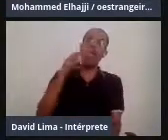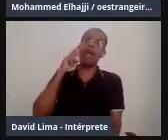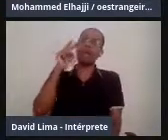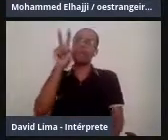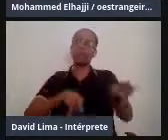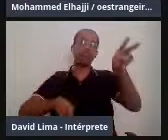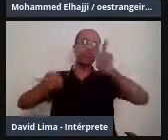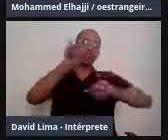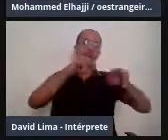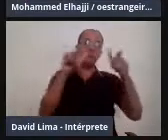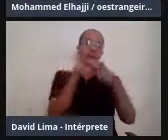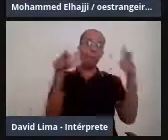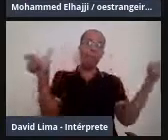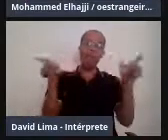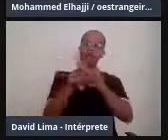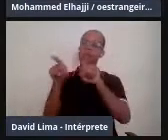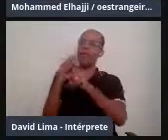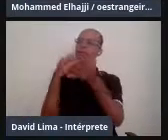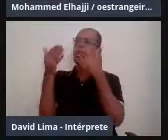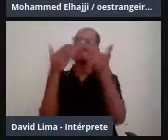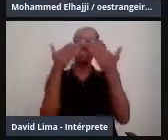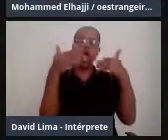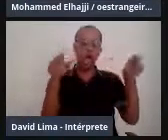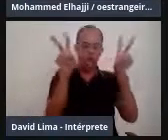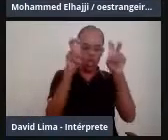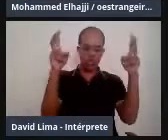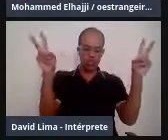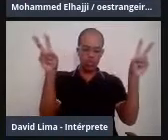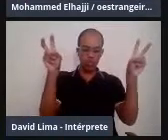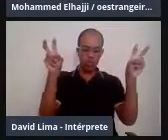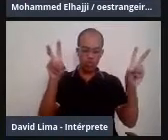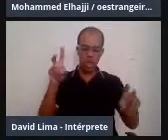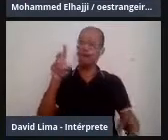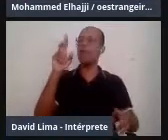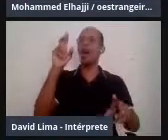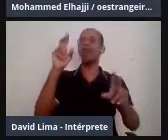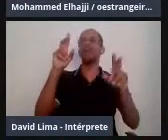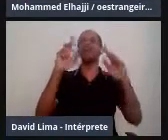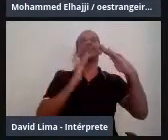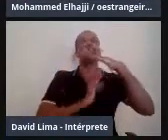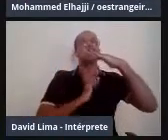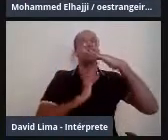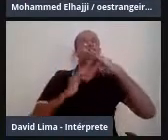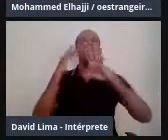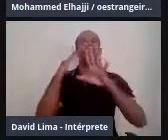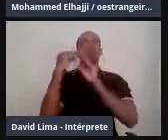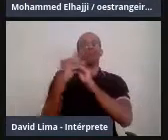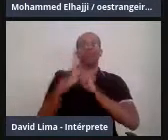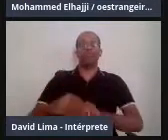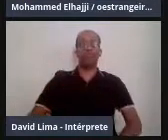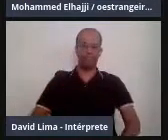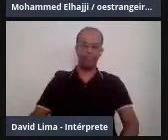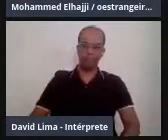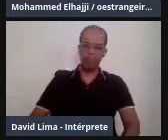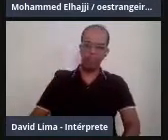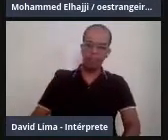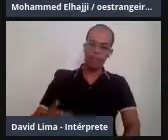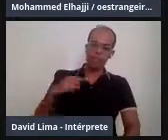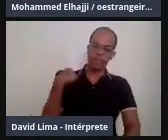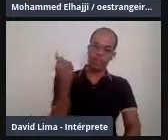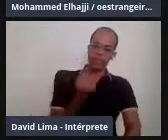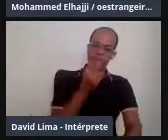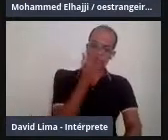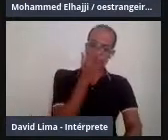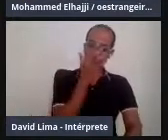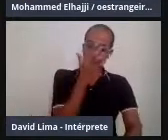visibilidade e o diálogo sobre esse tema da migração e do refúgio. Então, nós estamos em